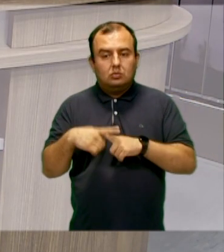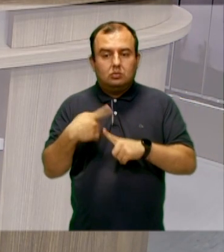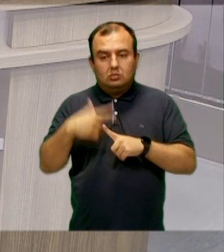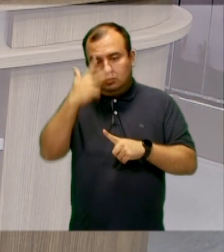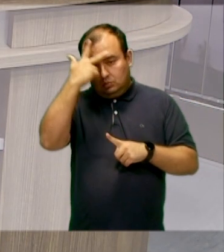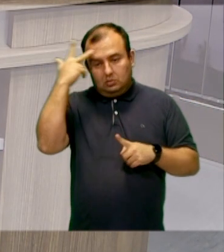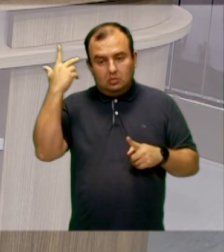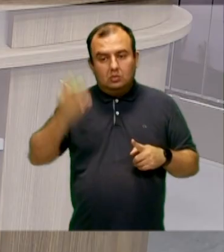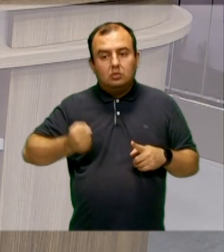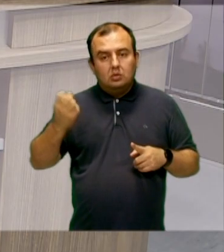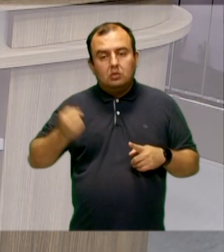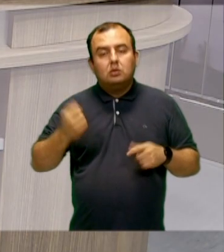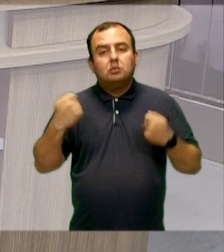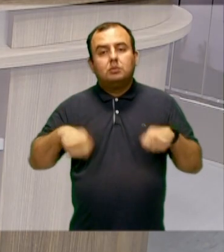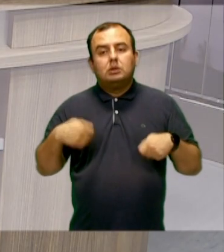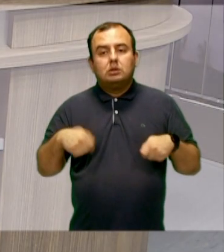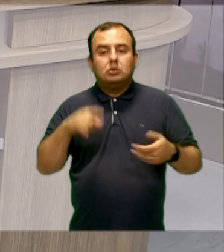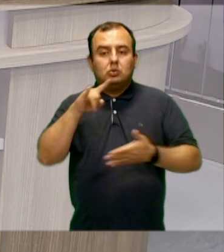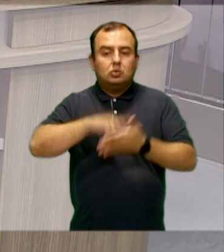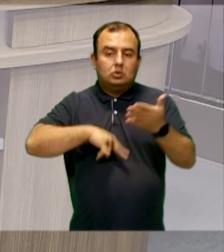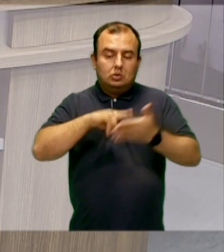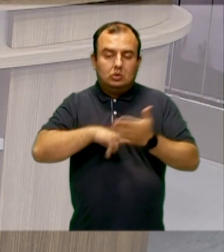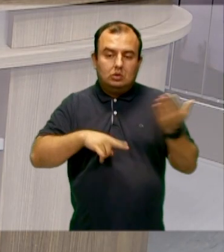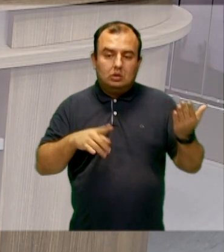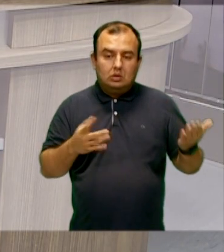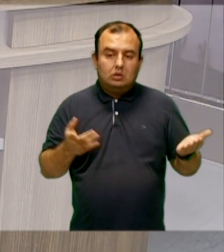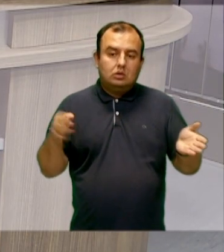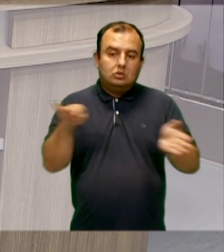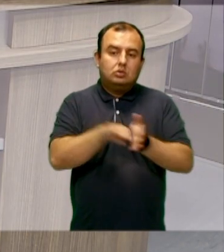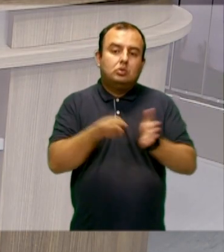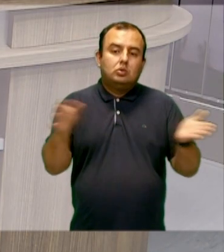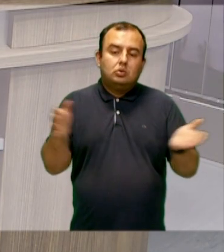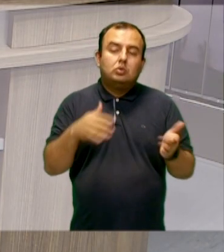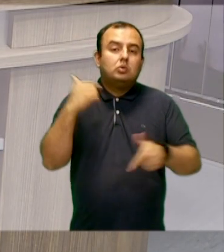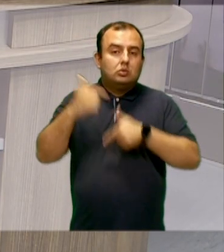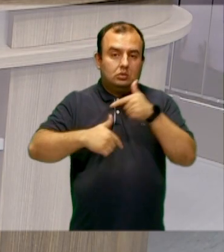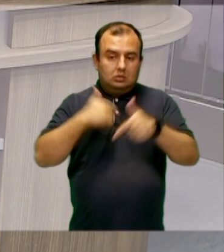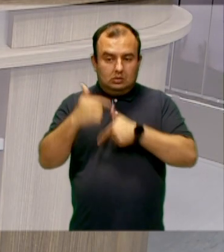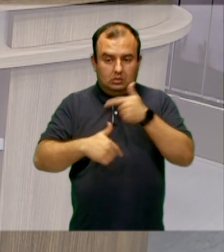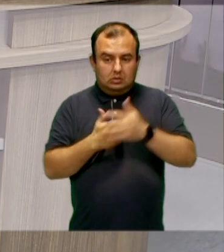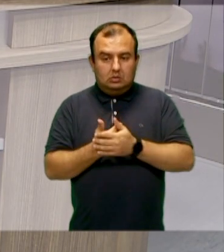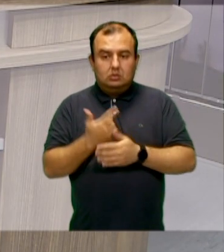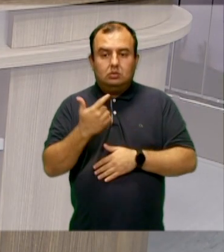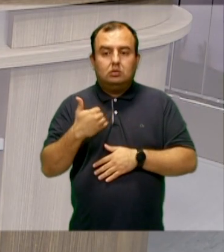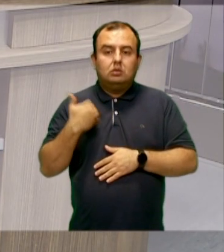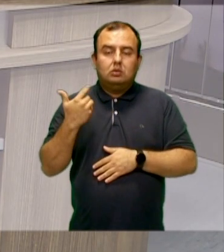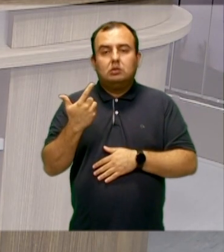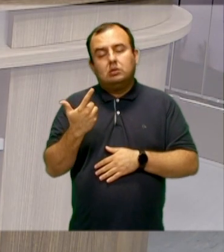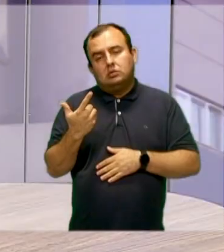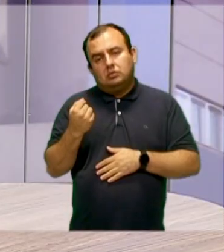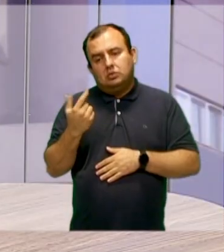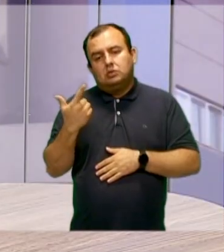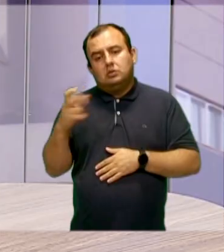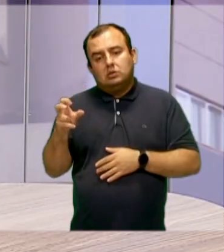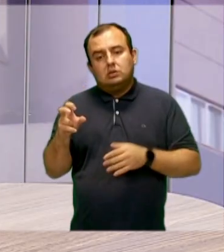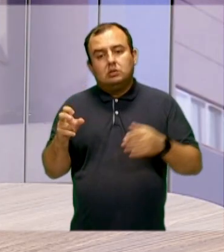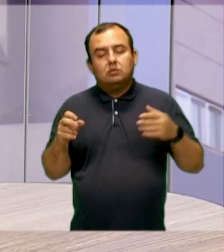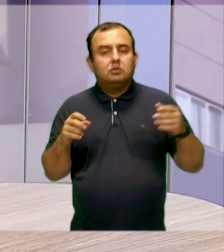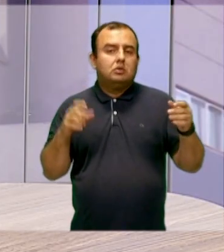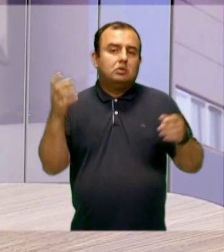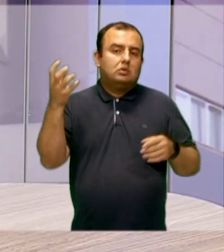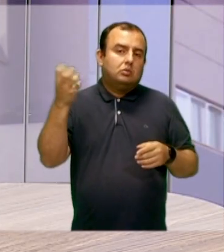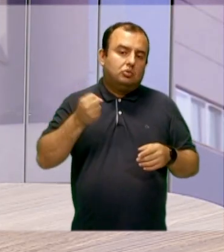pessoa pode se aposentar, pode precisar de um documento. Alguém que está chegando hoje como servidor com 20 anos, com 25 anos, ela vai se aposentar com